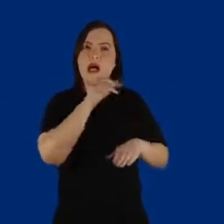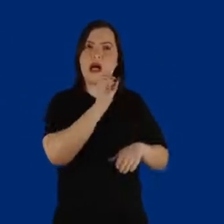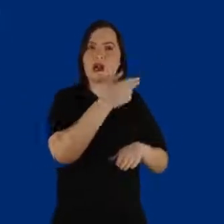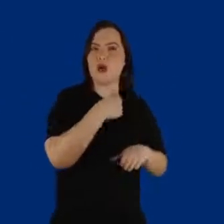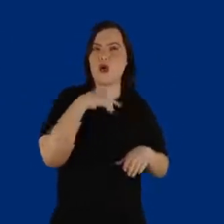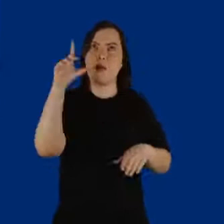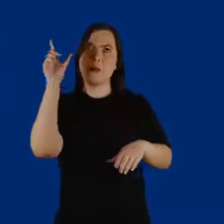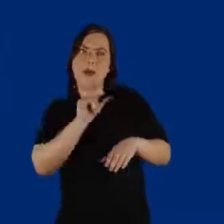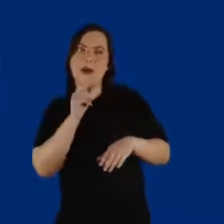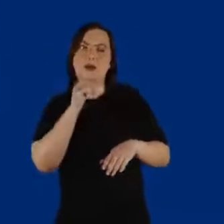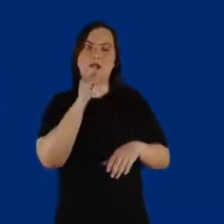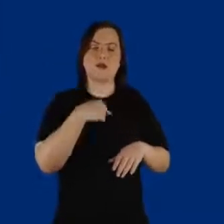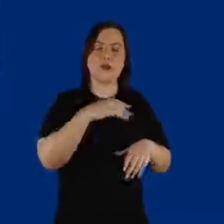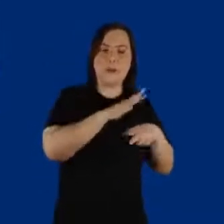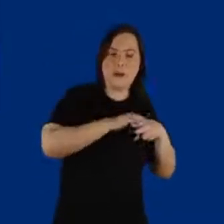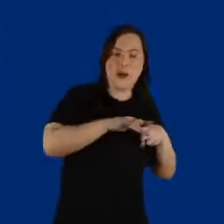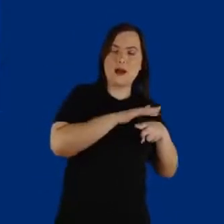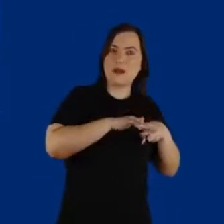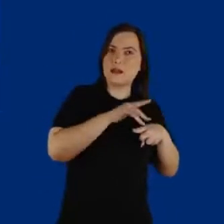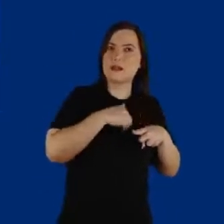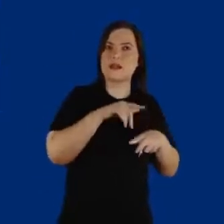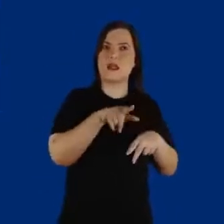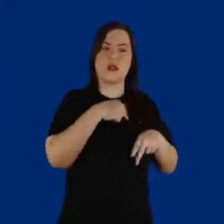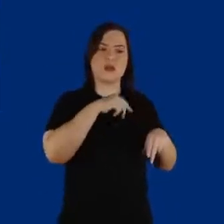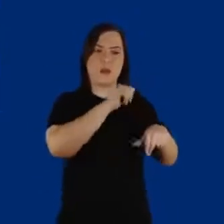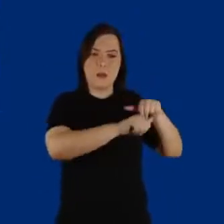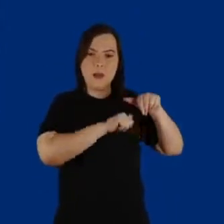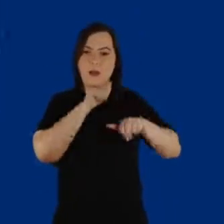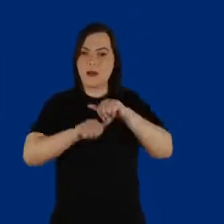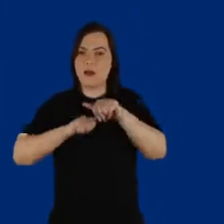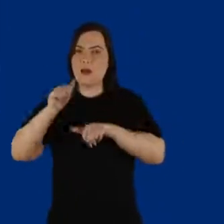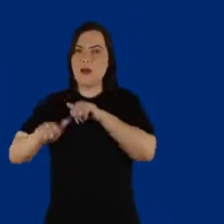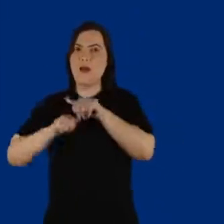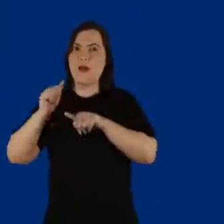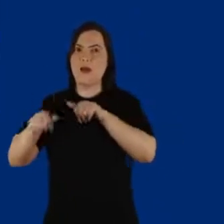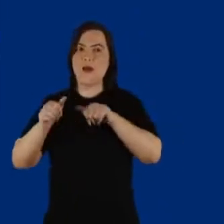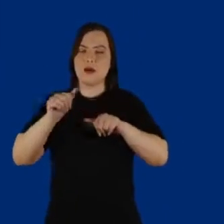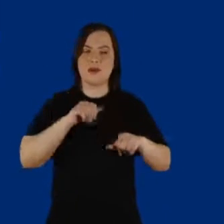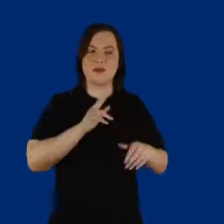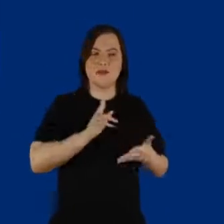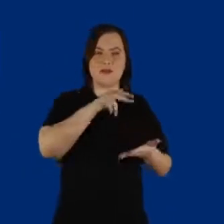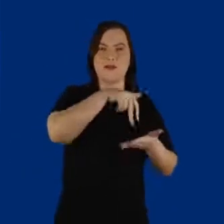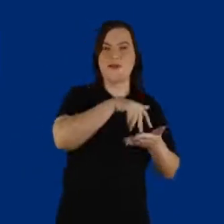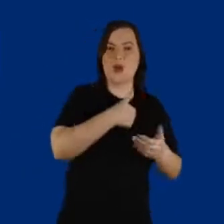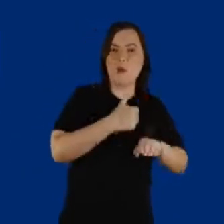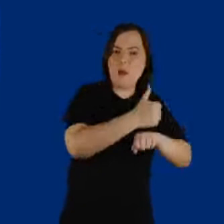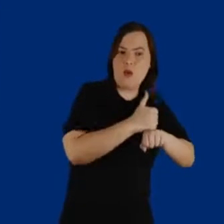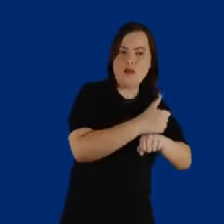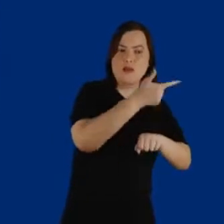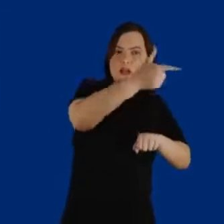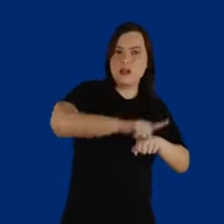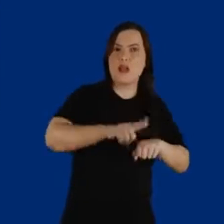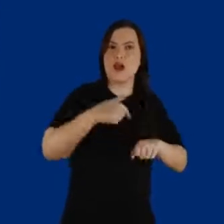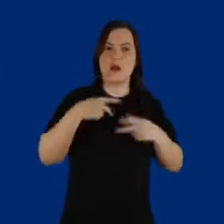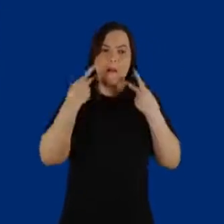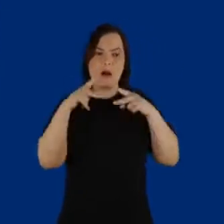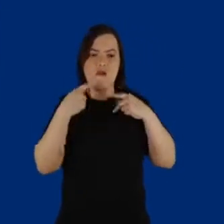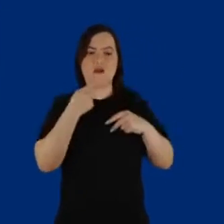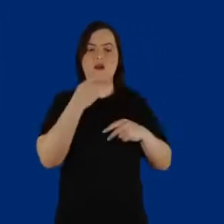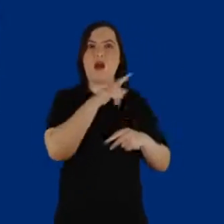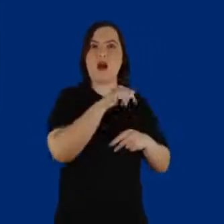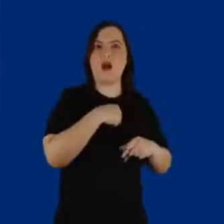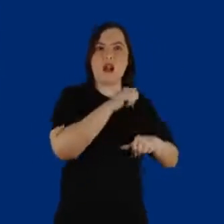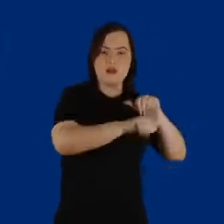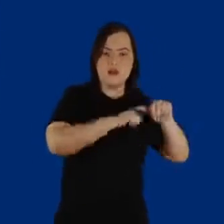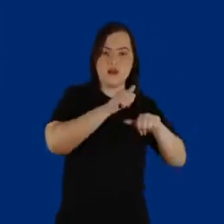né, conforme o paciente vai se transformando em terapeuta, né? A profecia é essa, é transformar aqueles que estão sofrendo